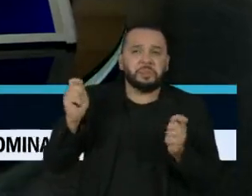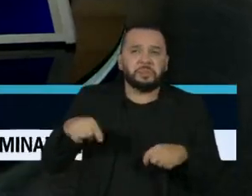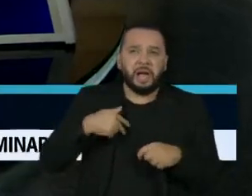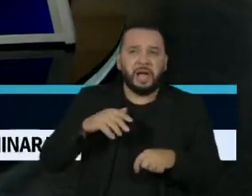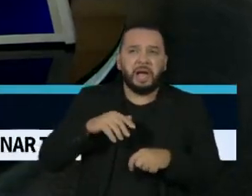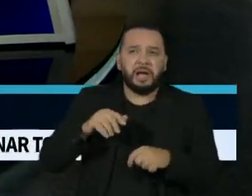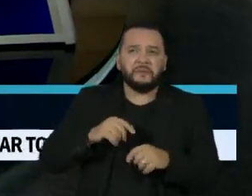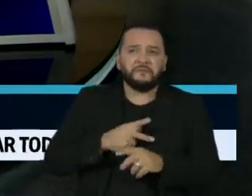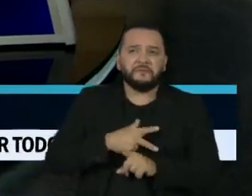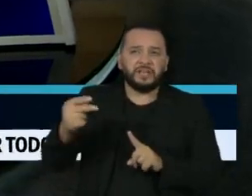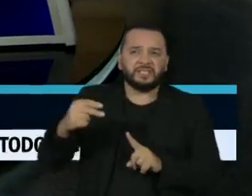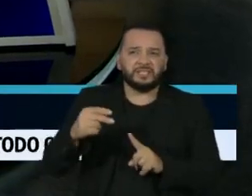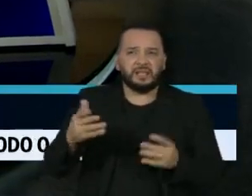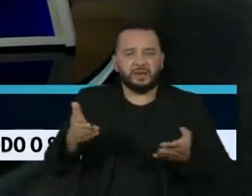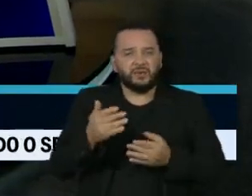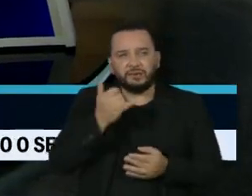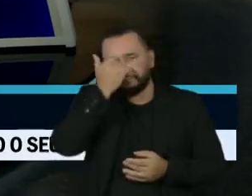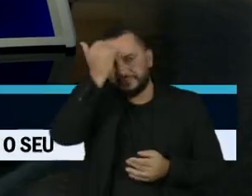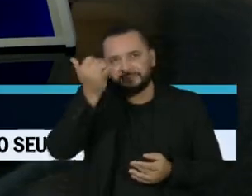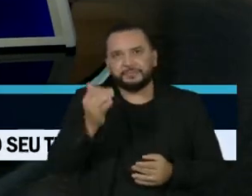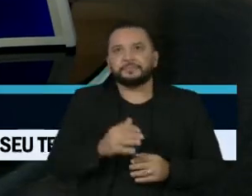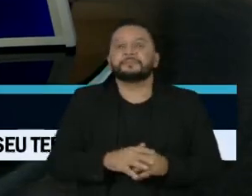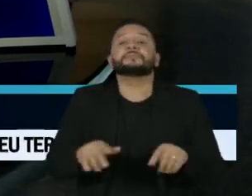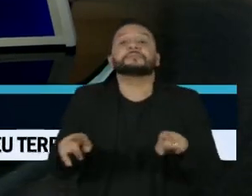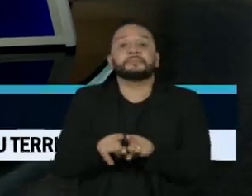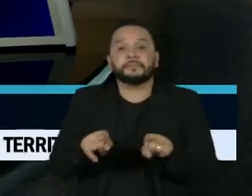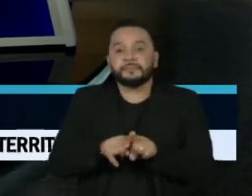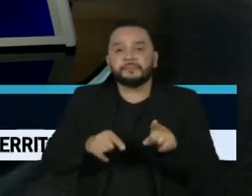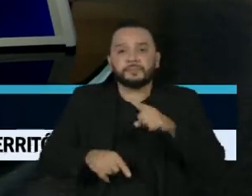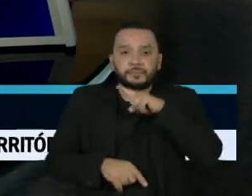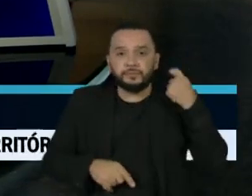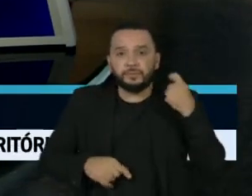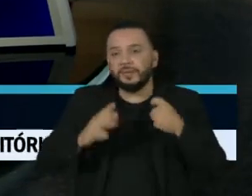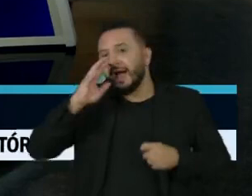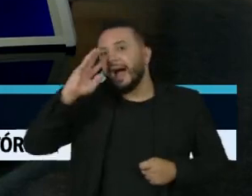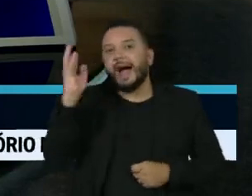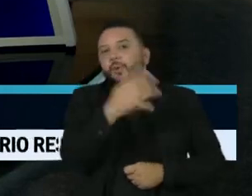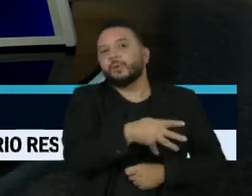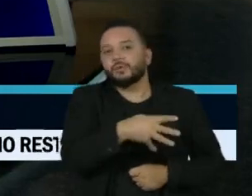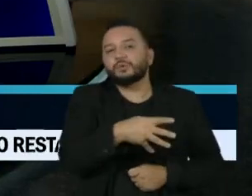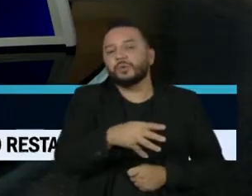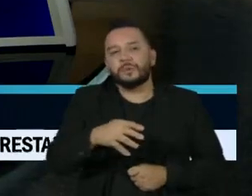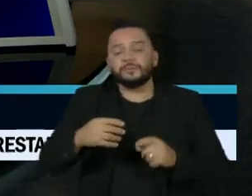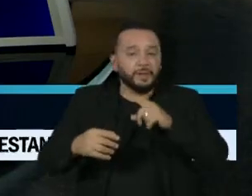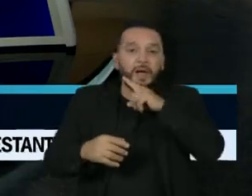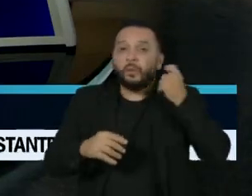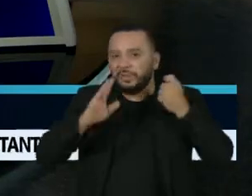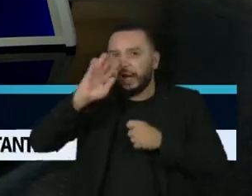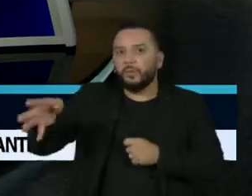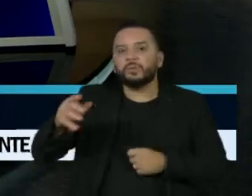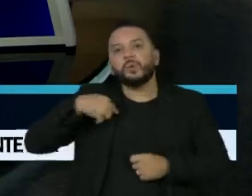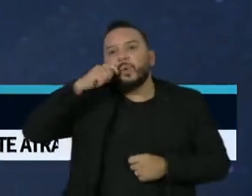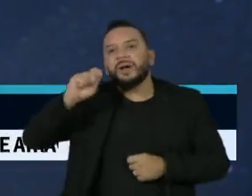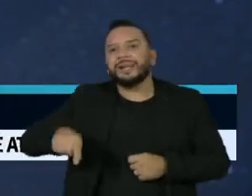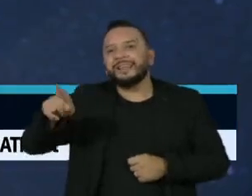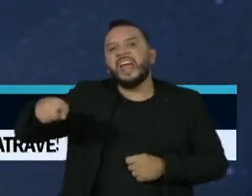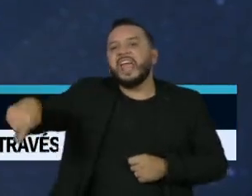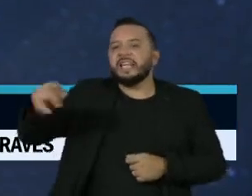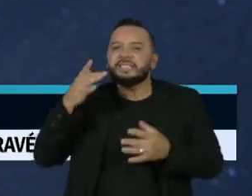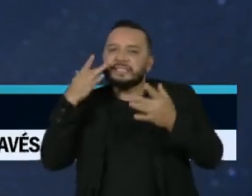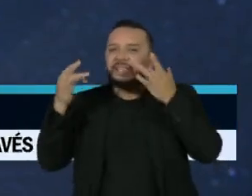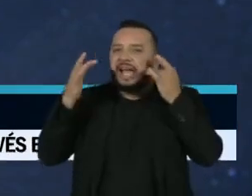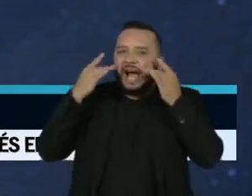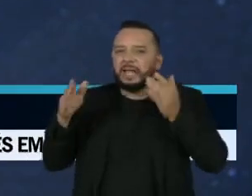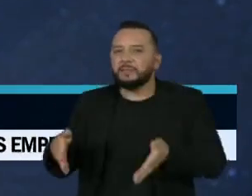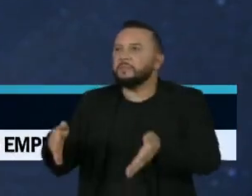Patrícia, sobre a Rússia ter acusado a Ucrânia de teatro nesse ataque a essa maternidade de Mariupol, reforça a máxima de que